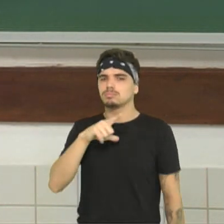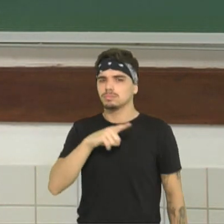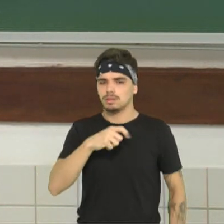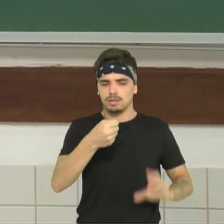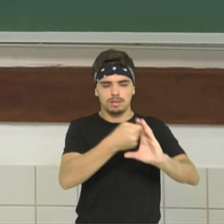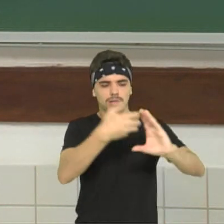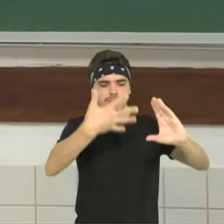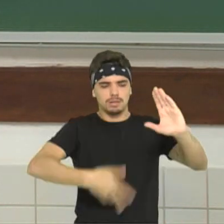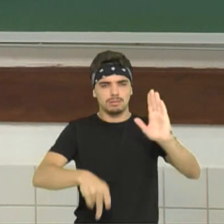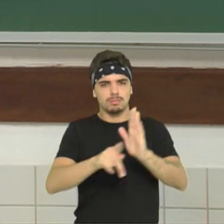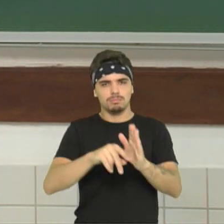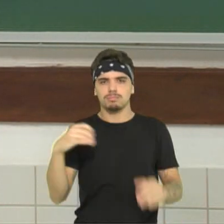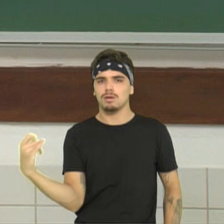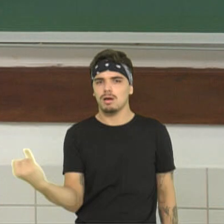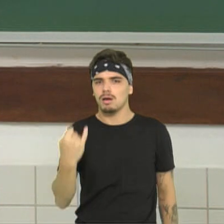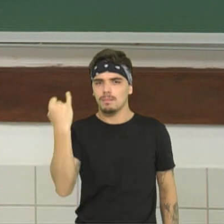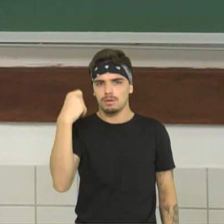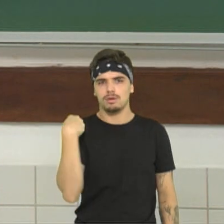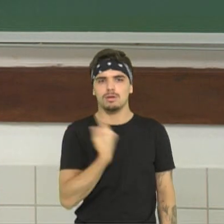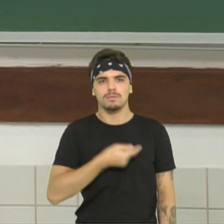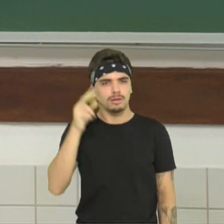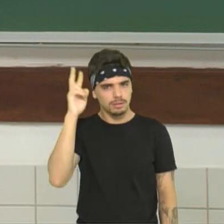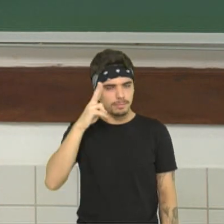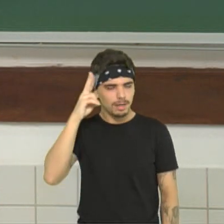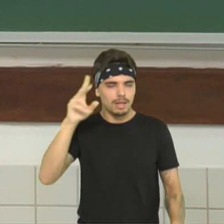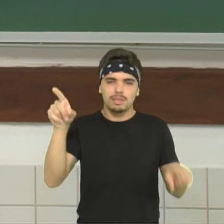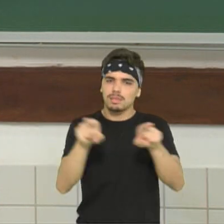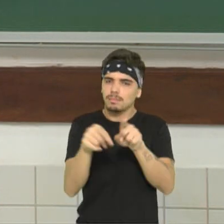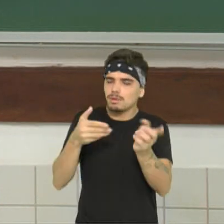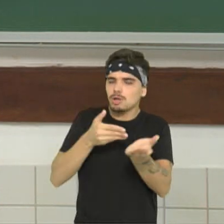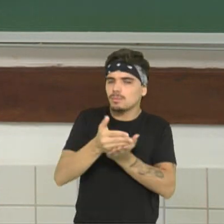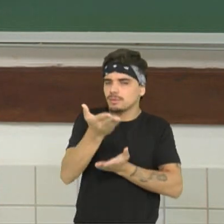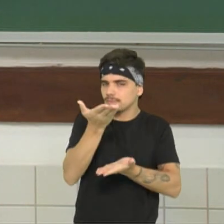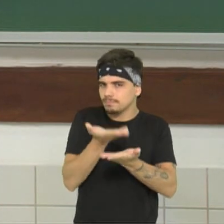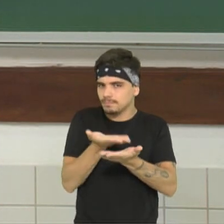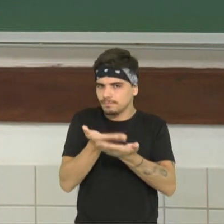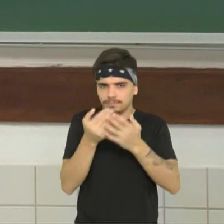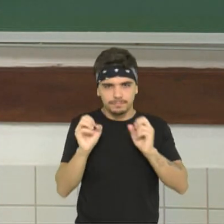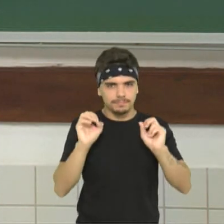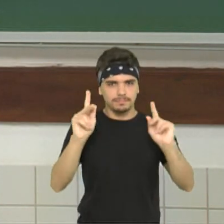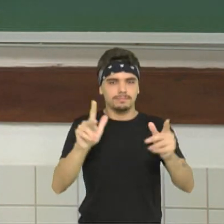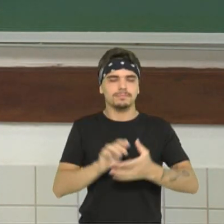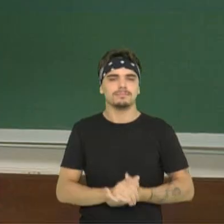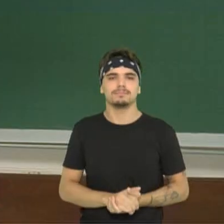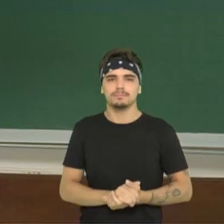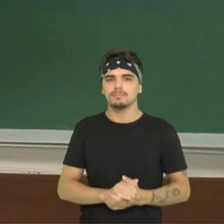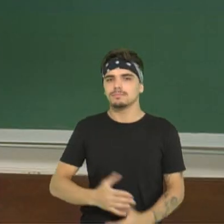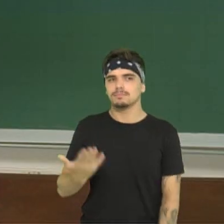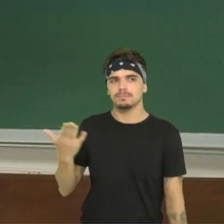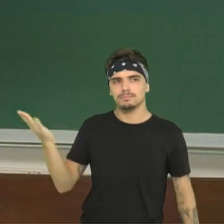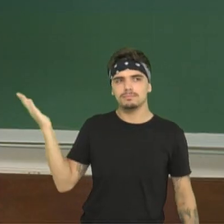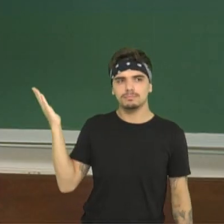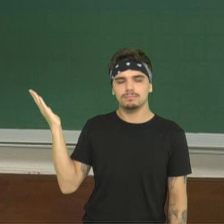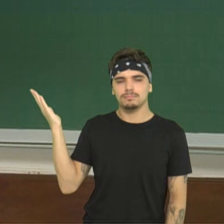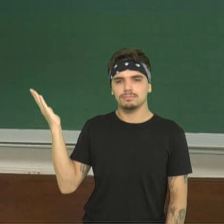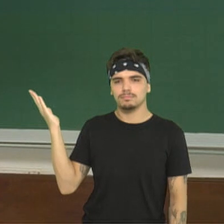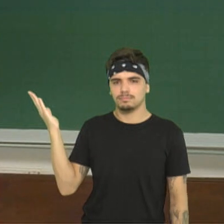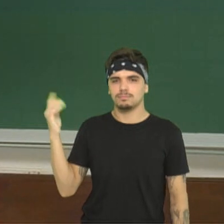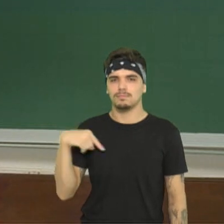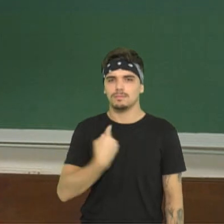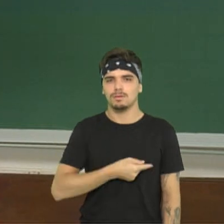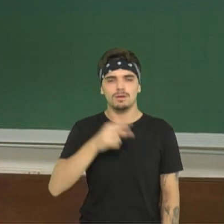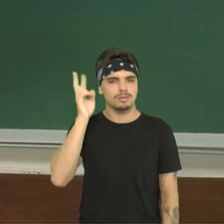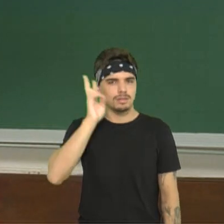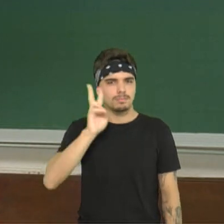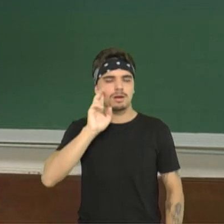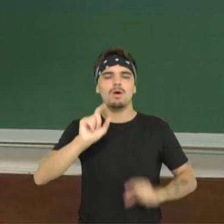do totalitarismo que a gente vai relembrar um pouquinho no início dessa aula. Bom, aqui então, para a gente relembrar, o